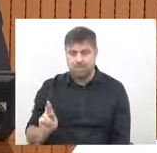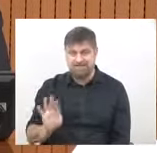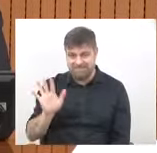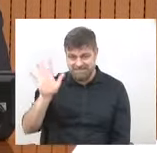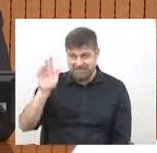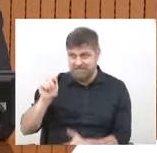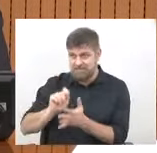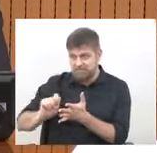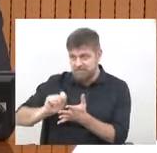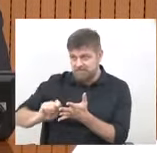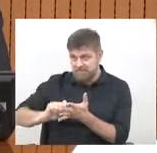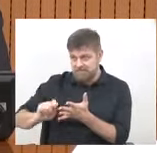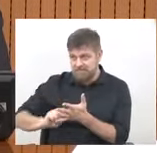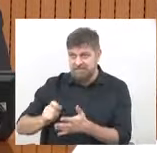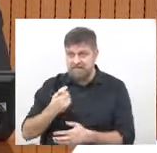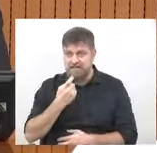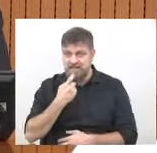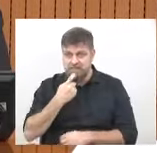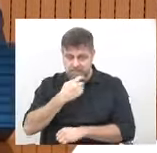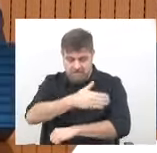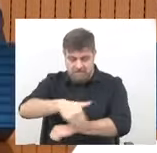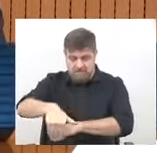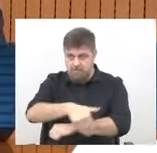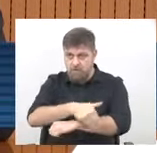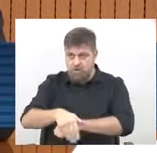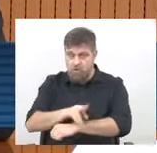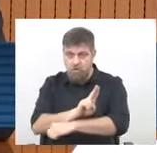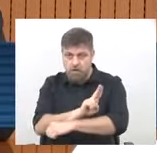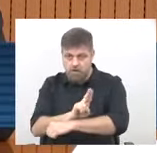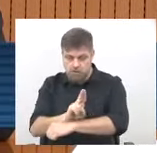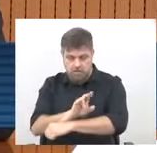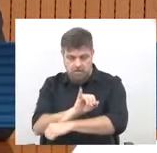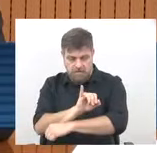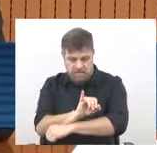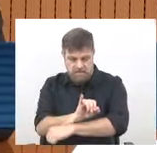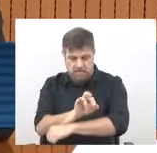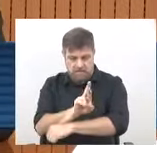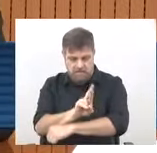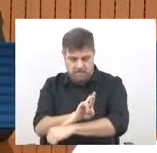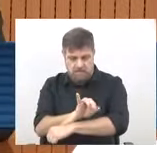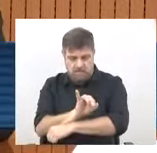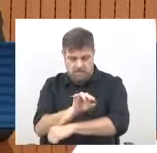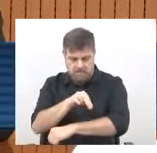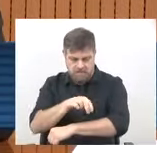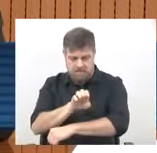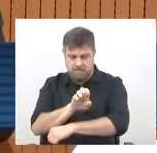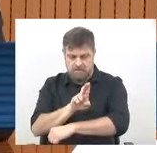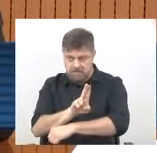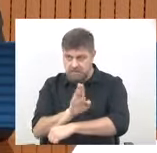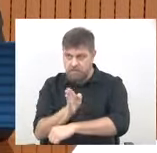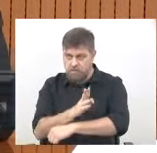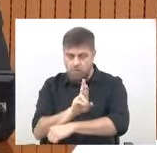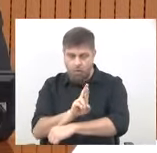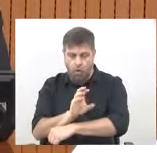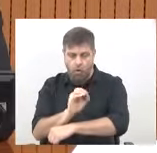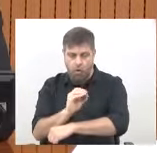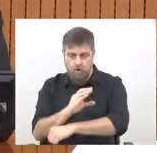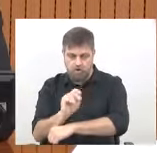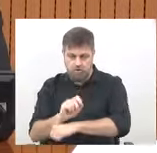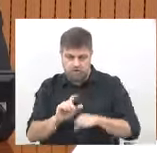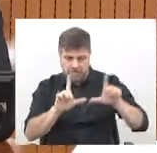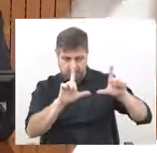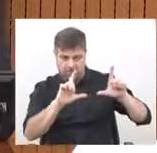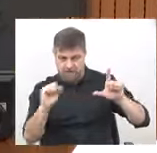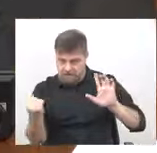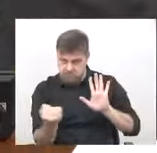de autoria do vereador Rubens Gás, que denomina Rua Irineu Oliveira Rocha uma via pública no município de Campinas. Parecer da Comissão Educação e